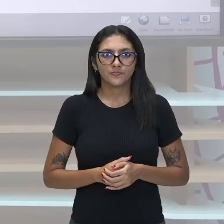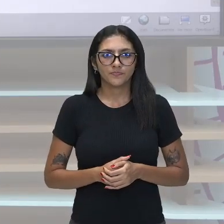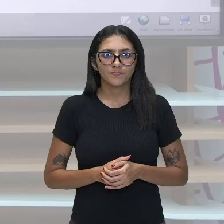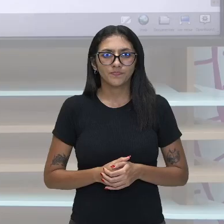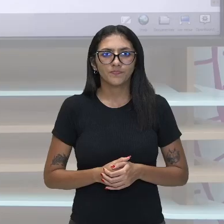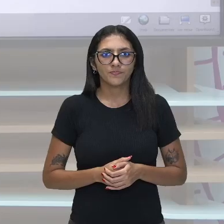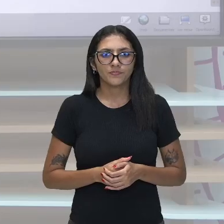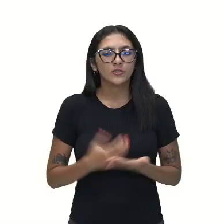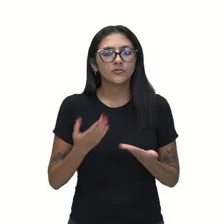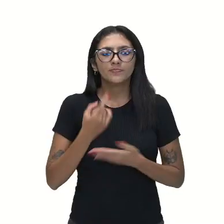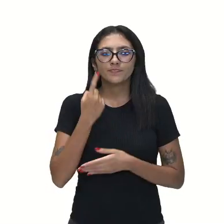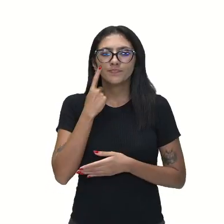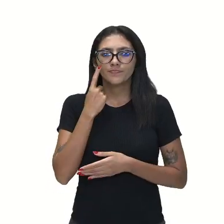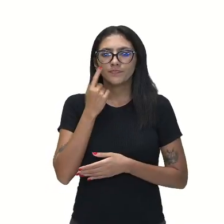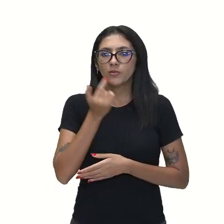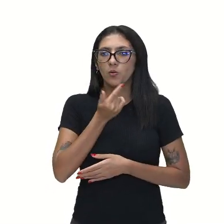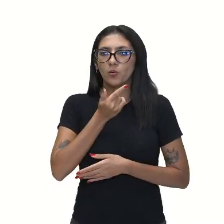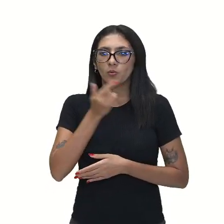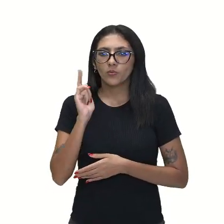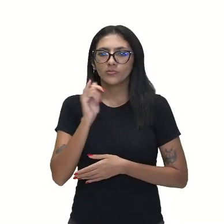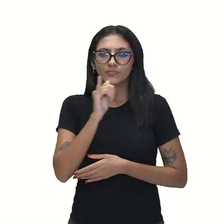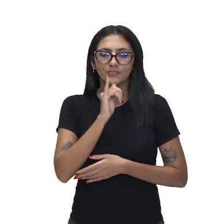Beleza? Vamos para o próximo exemplo?